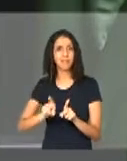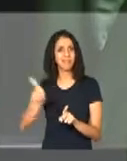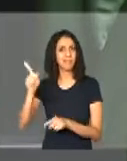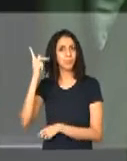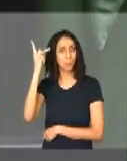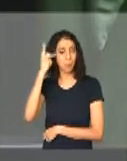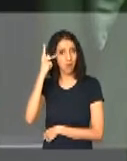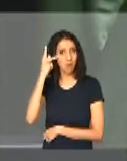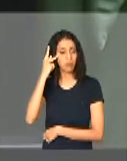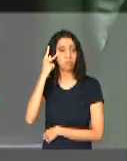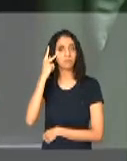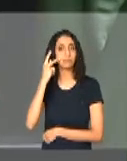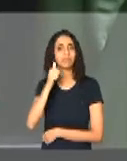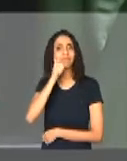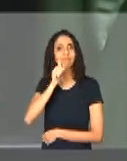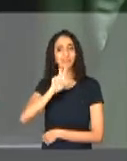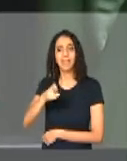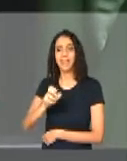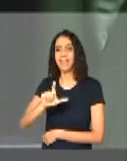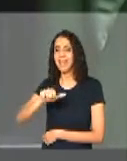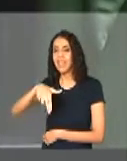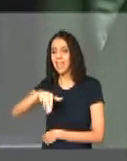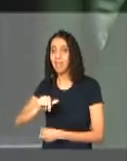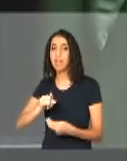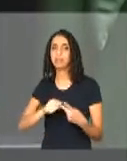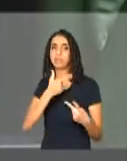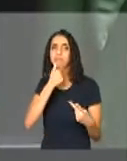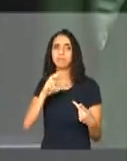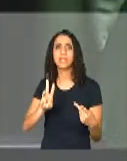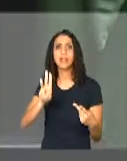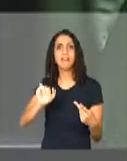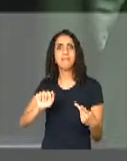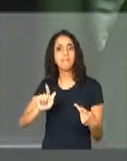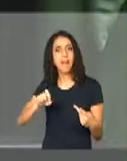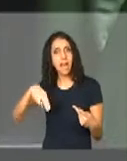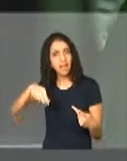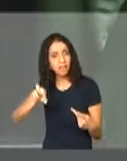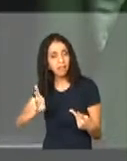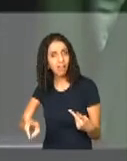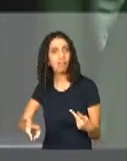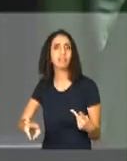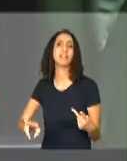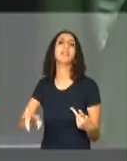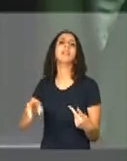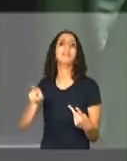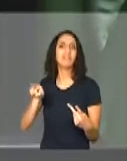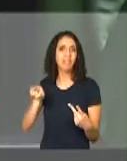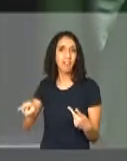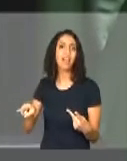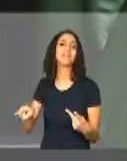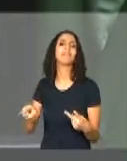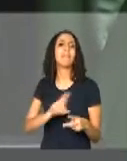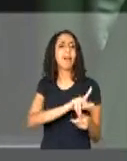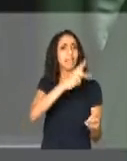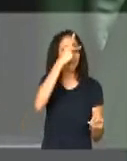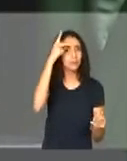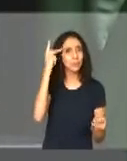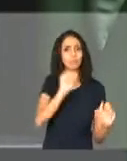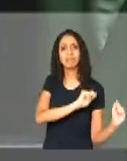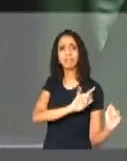São Paulo, Helena Taliberti e Wagner Diniz receberam a solidariedade de centenas de pessoas que foram